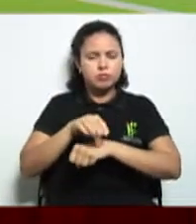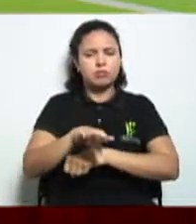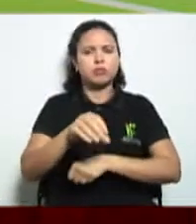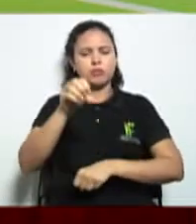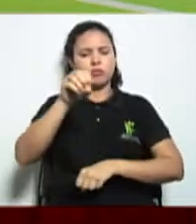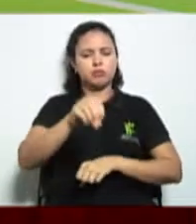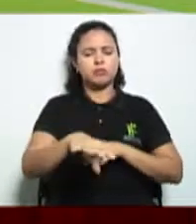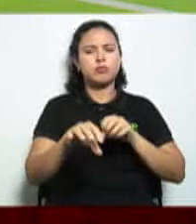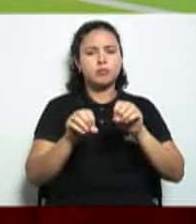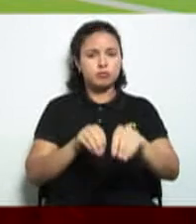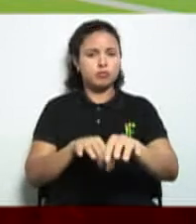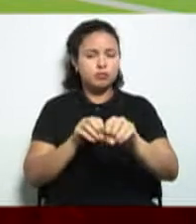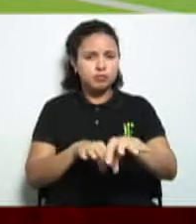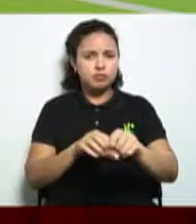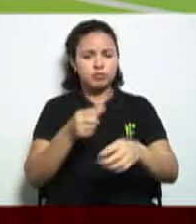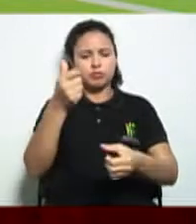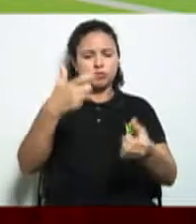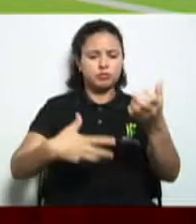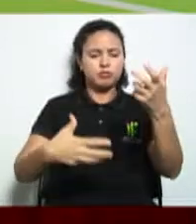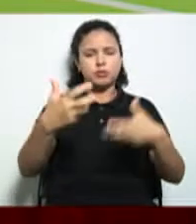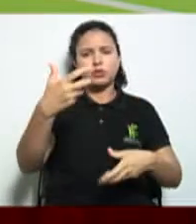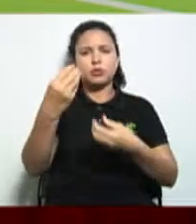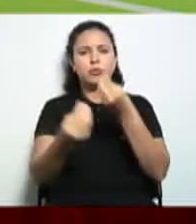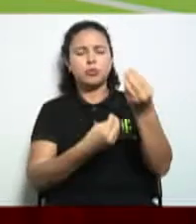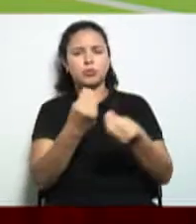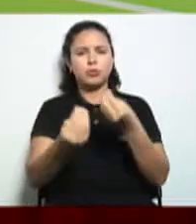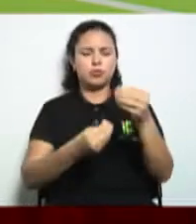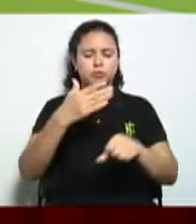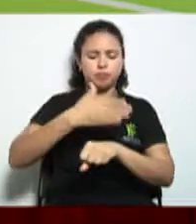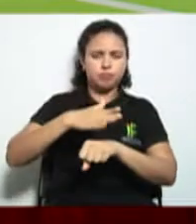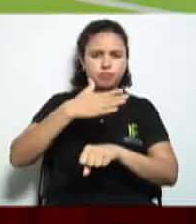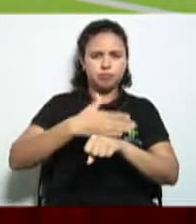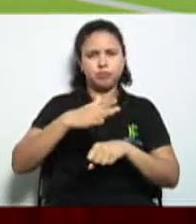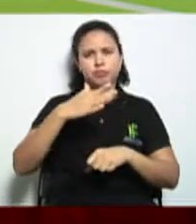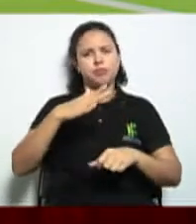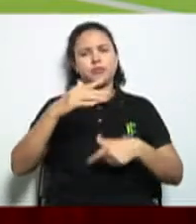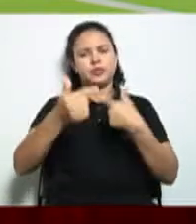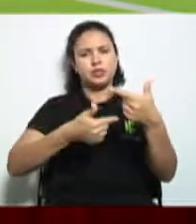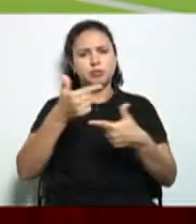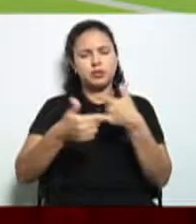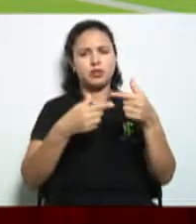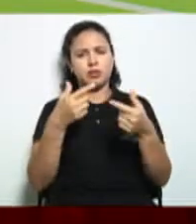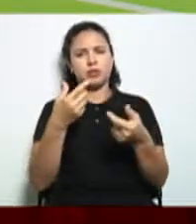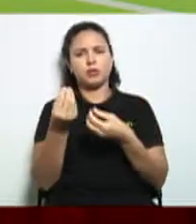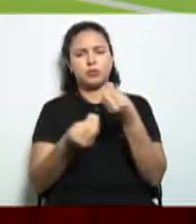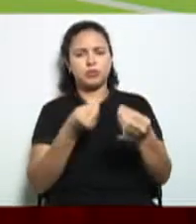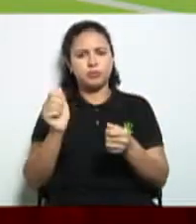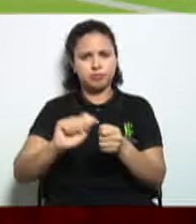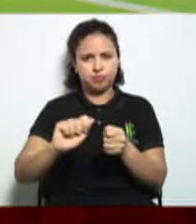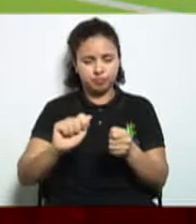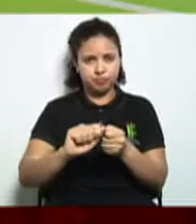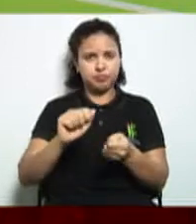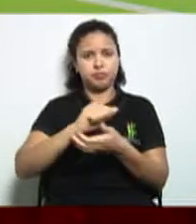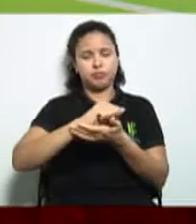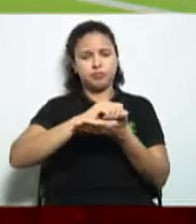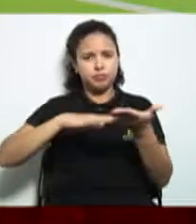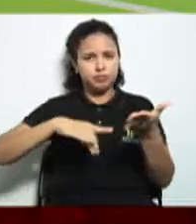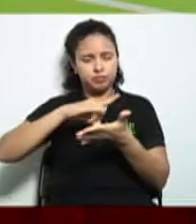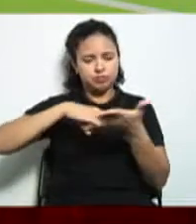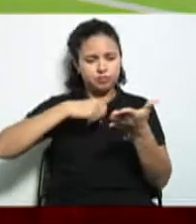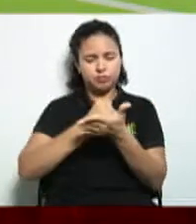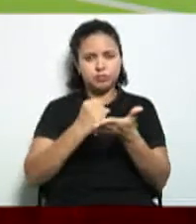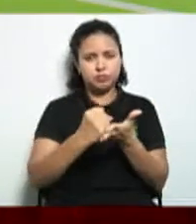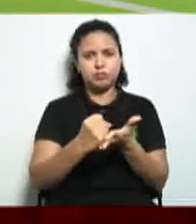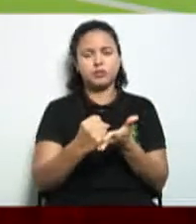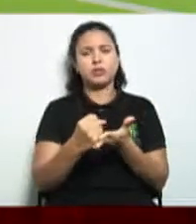é a prática, como que a gente faz de verdade, como que a gente realiza, como é que eu faço esse documento, como é que eu anoto,